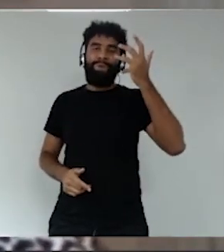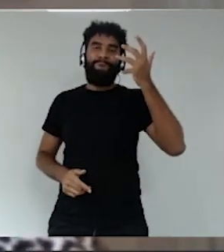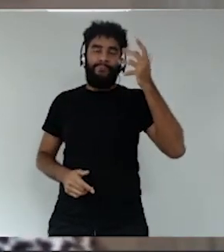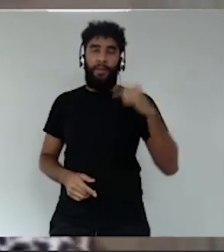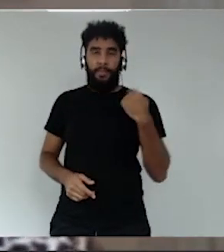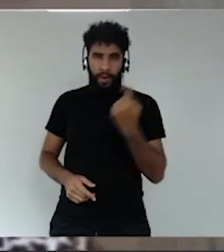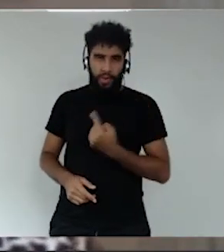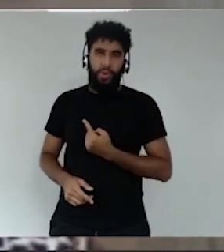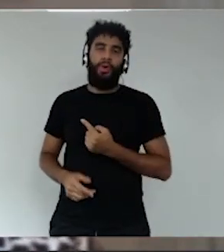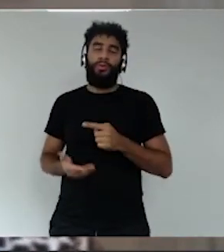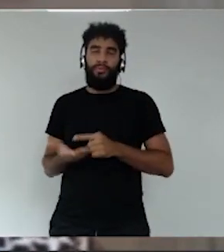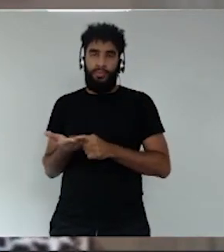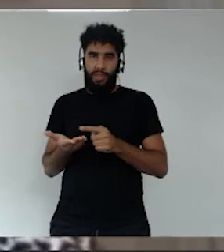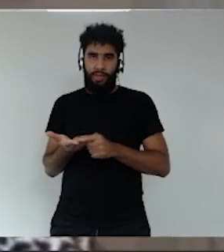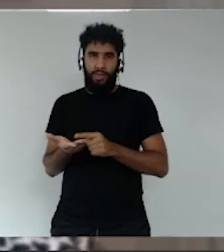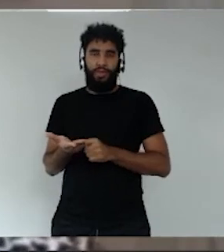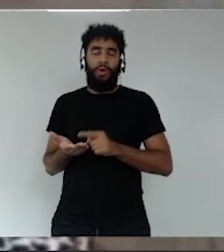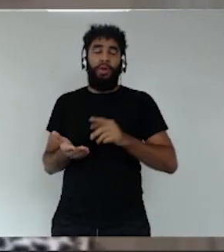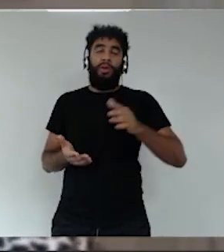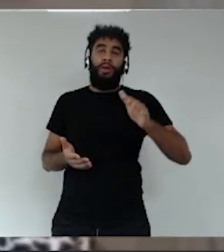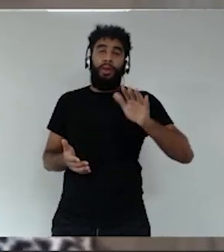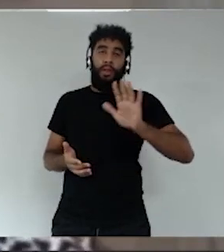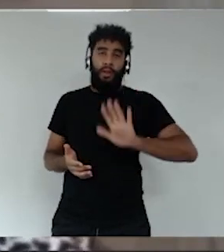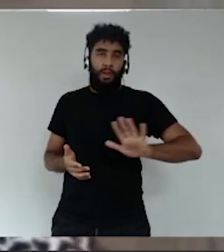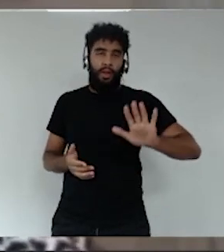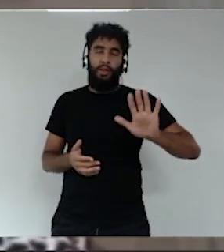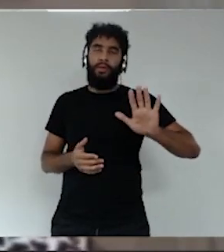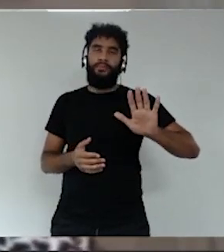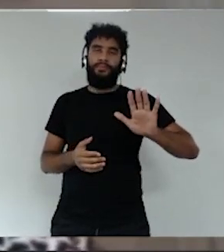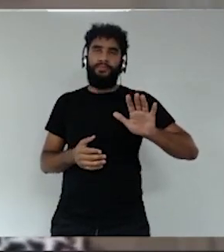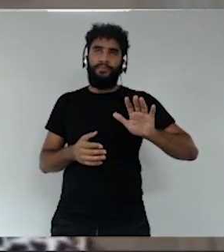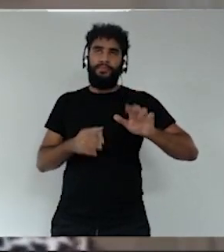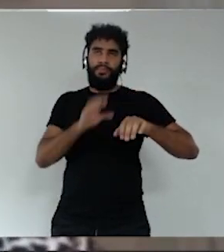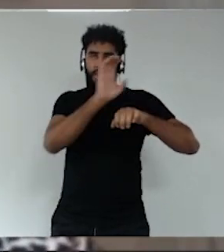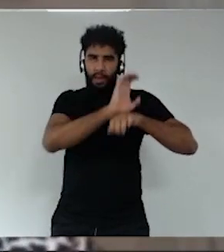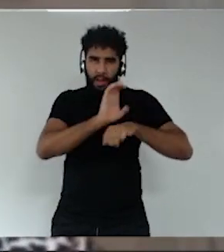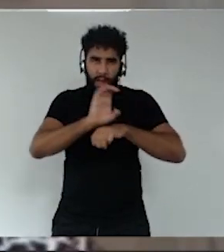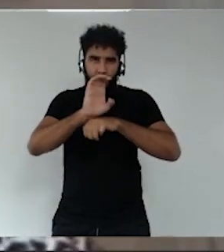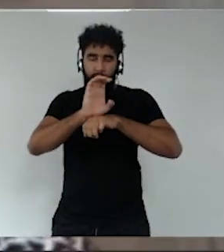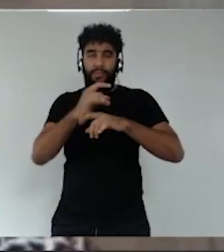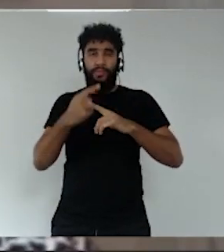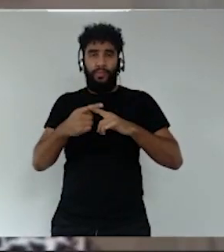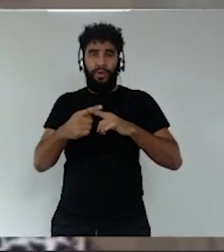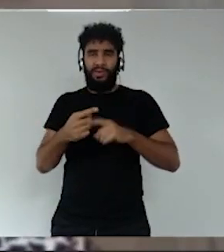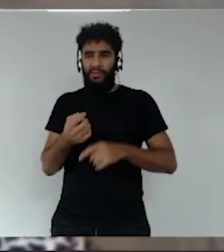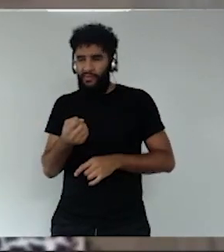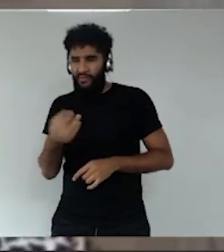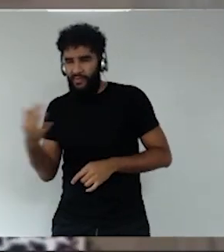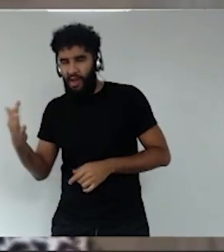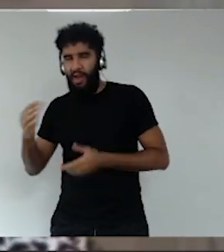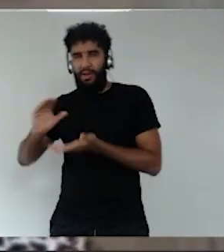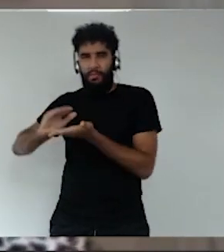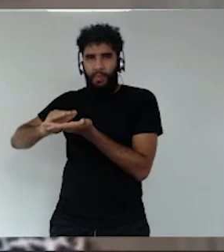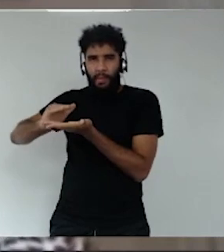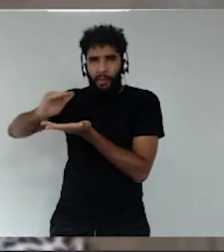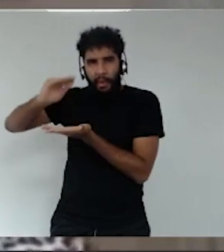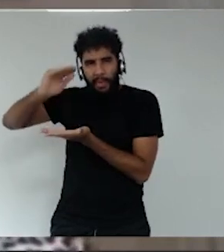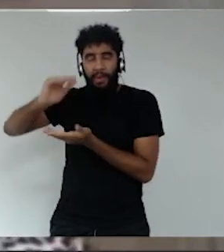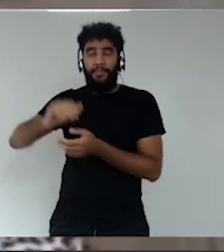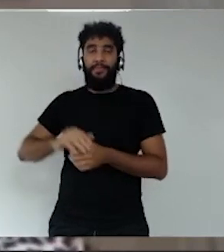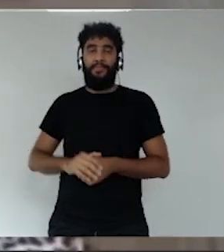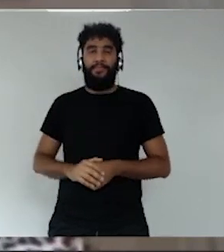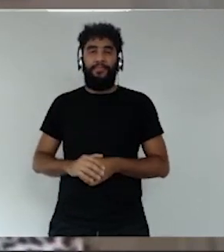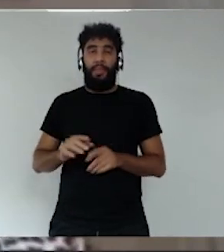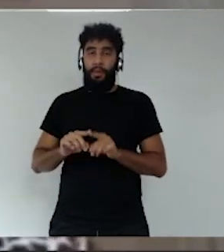em todas as unidades do judiciário, em todos os estados, em número suficiente para atender a demanda do artigo 334. Mas, em relação